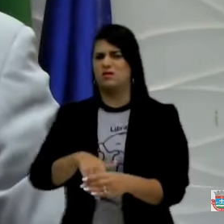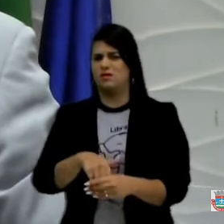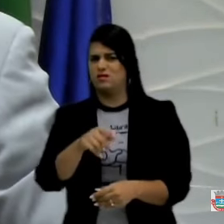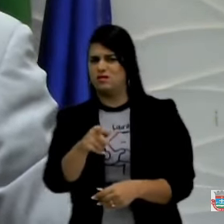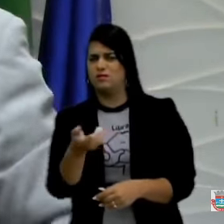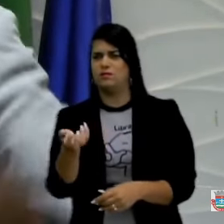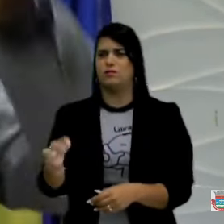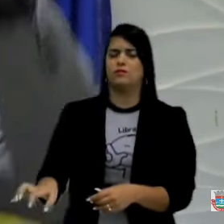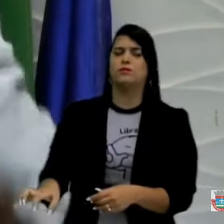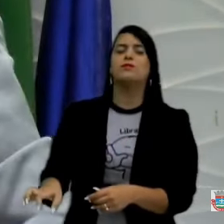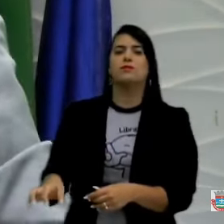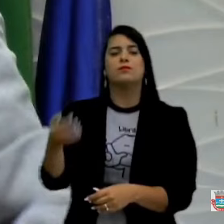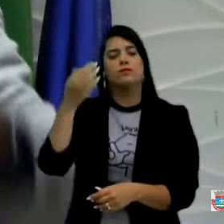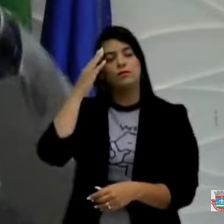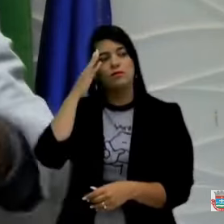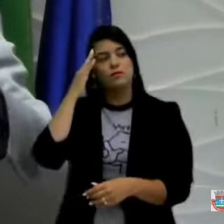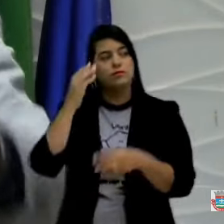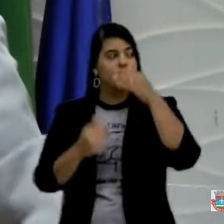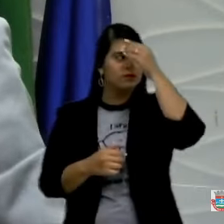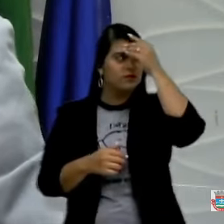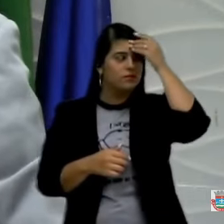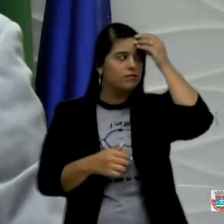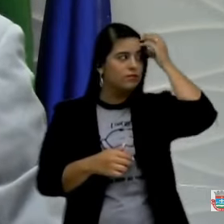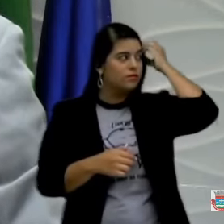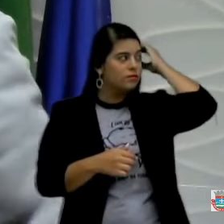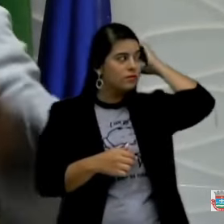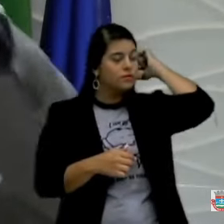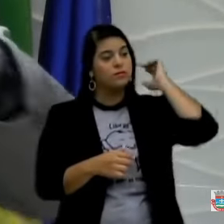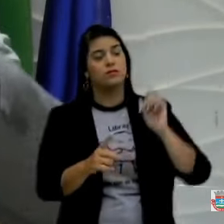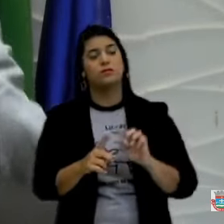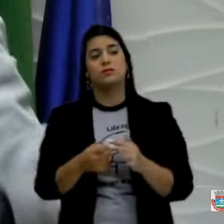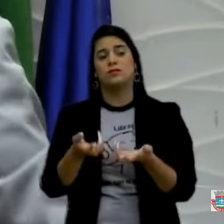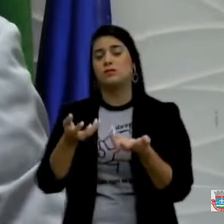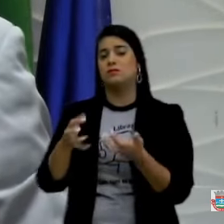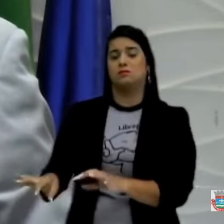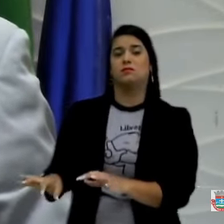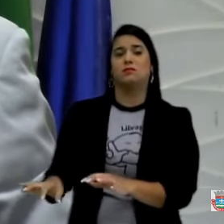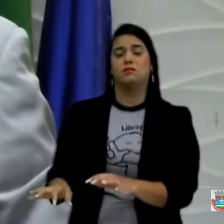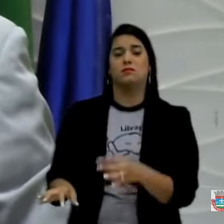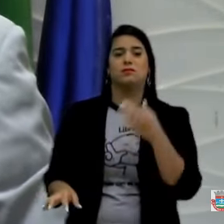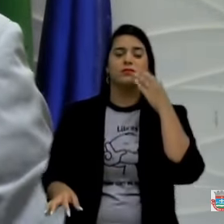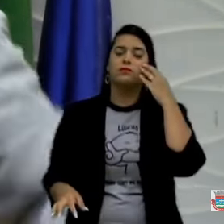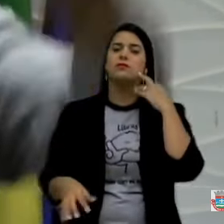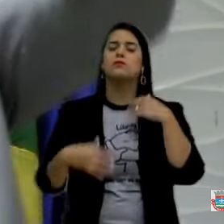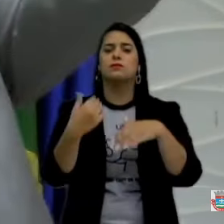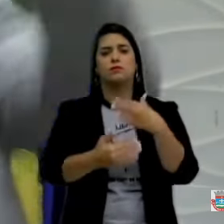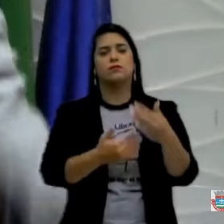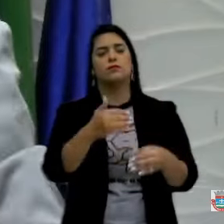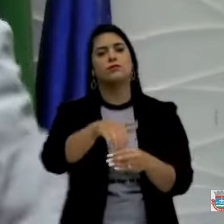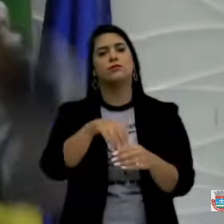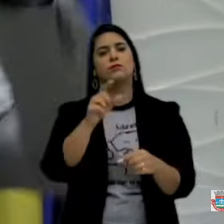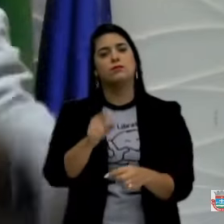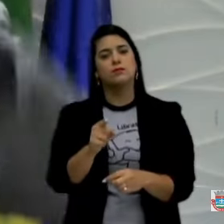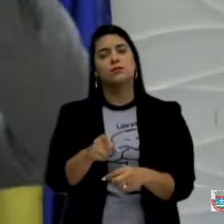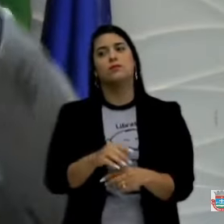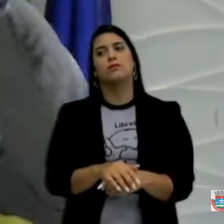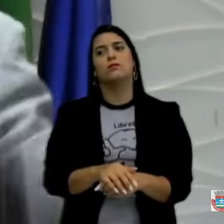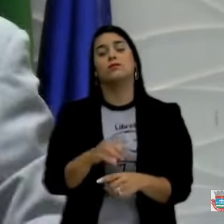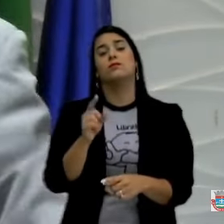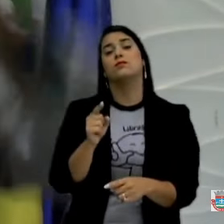você mas eu não vou pegar não eu vou continuar votando com você porque você passou